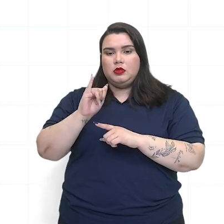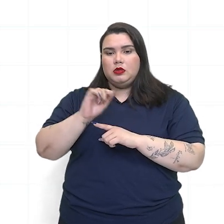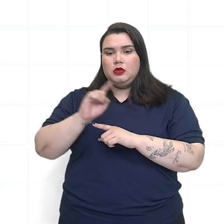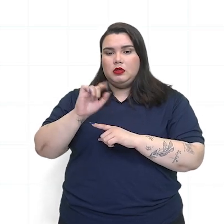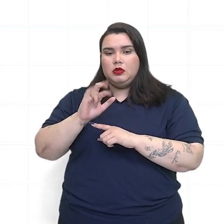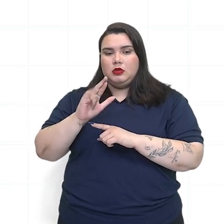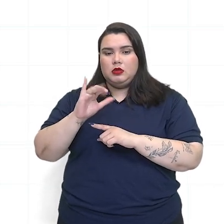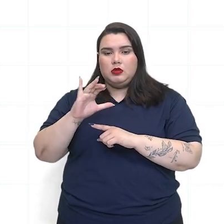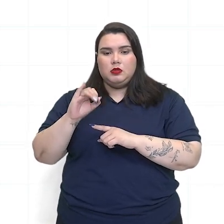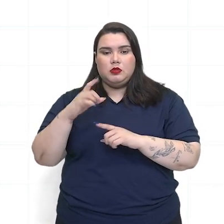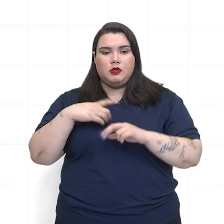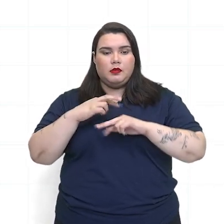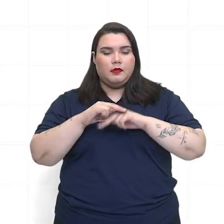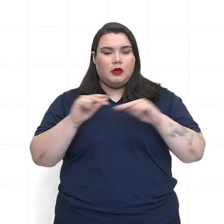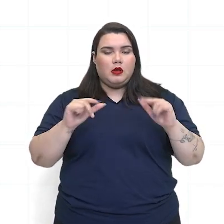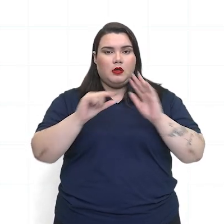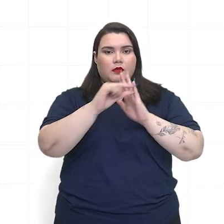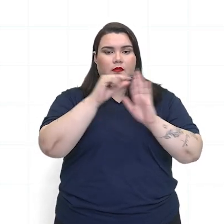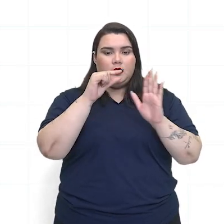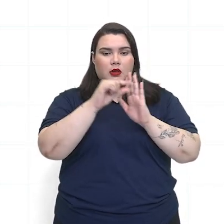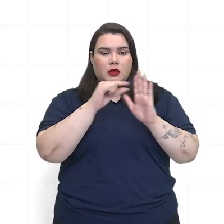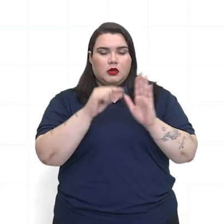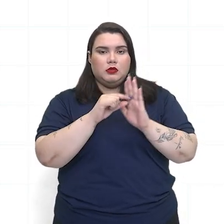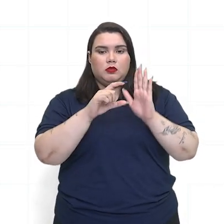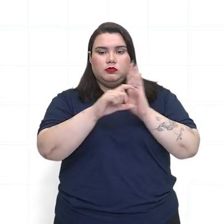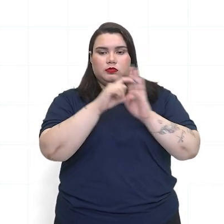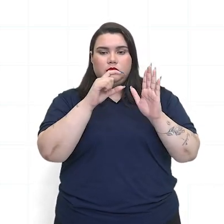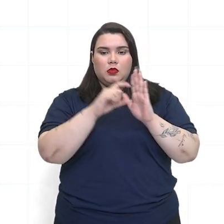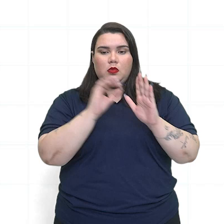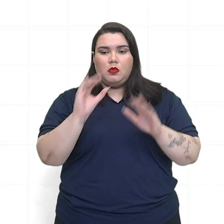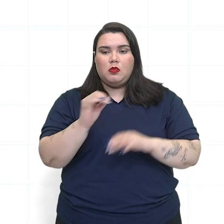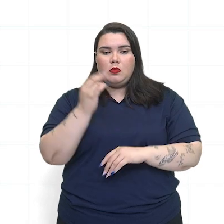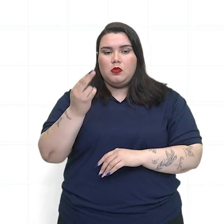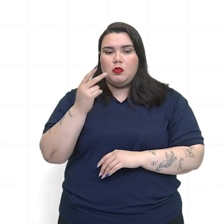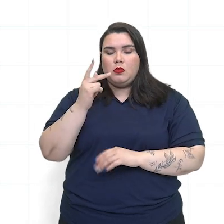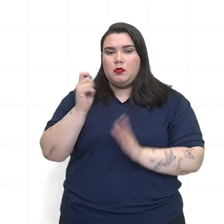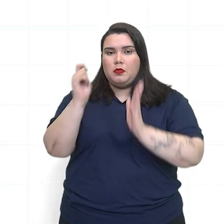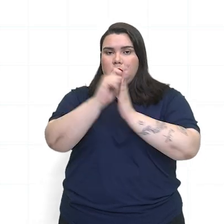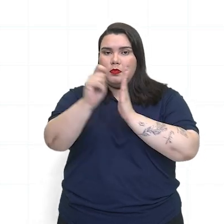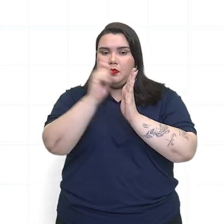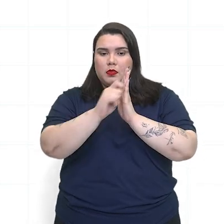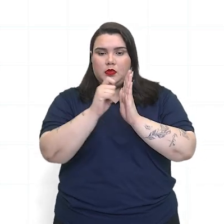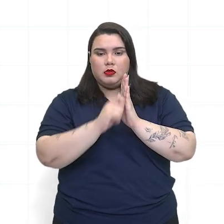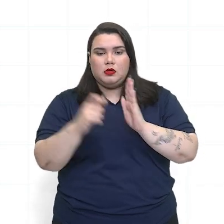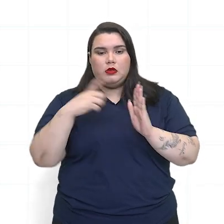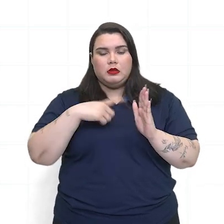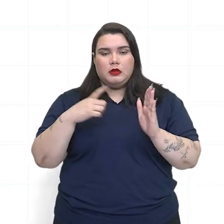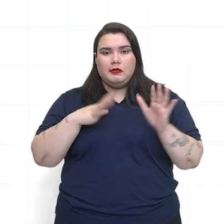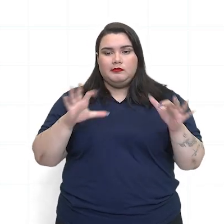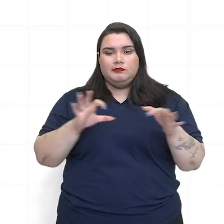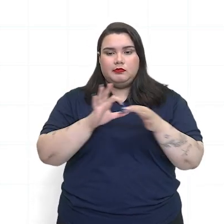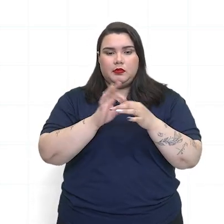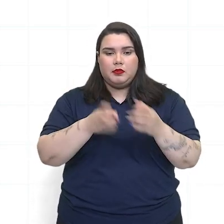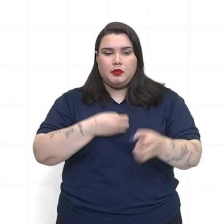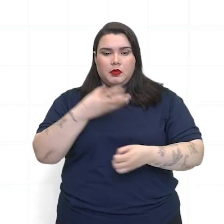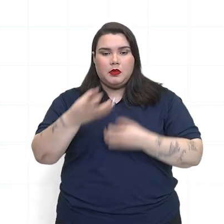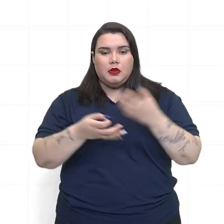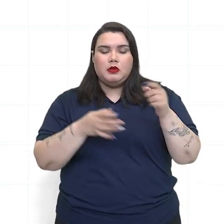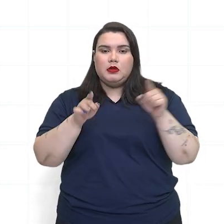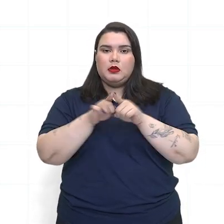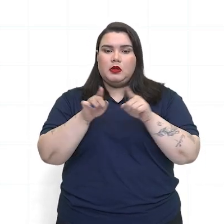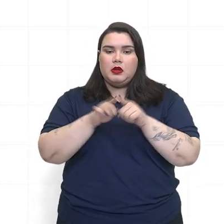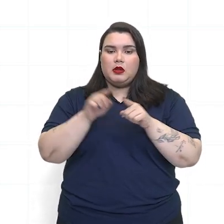composto de versos, estrofes ou mesmo em prosa. Geralmente vem carregado de poesia, mas também